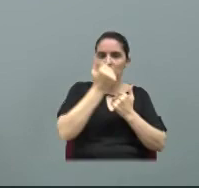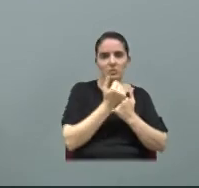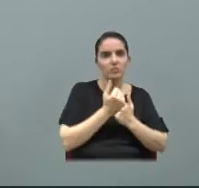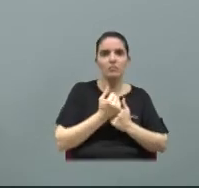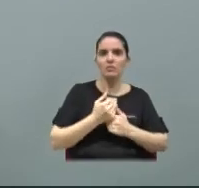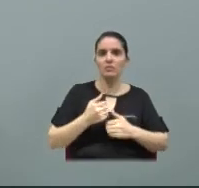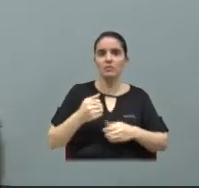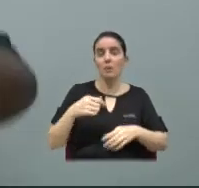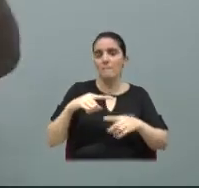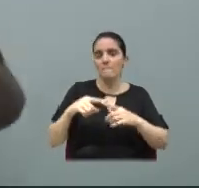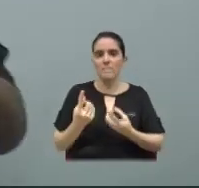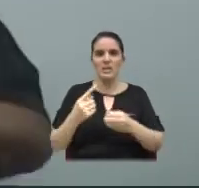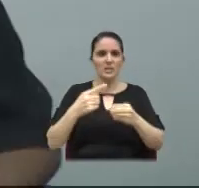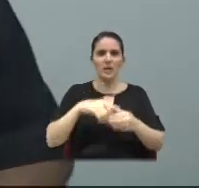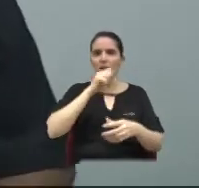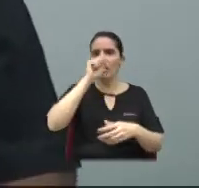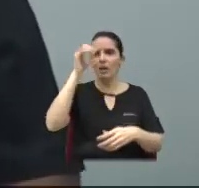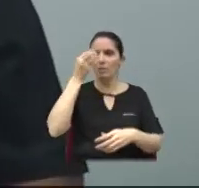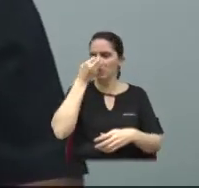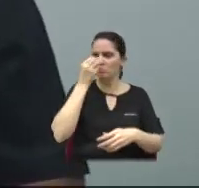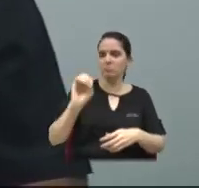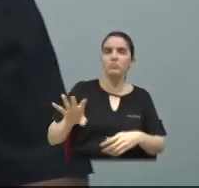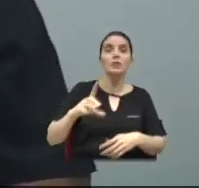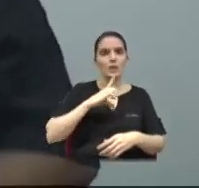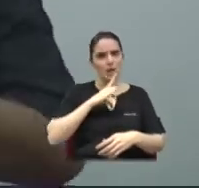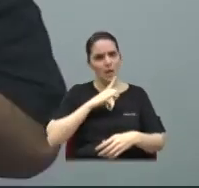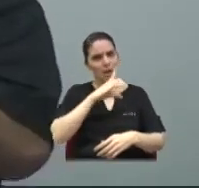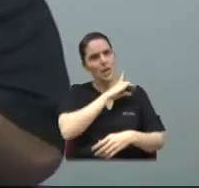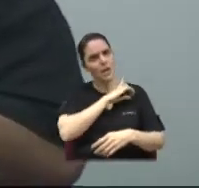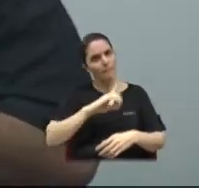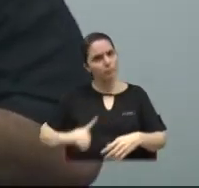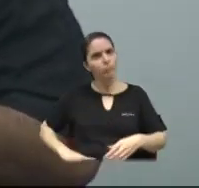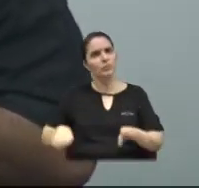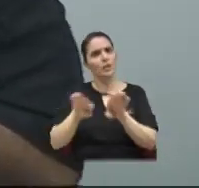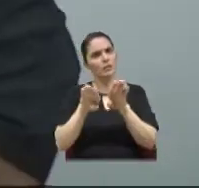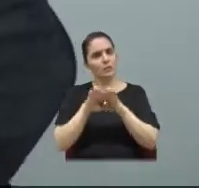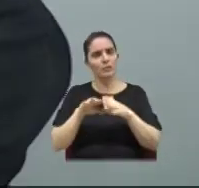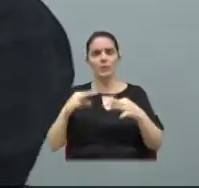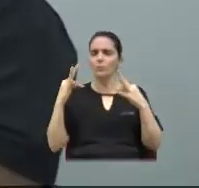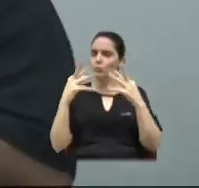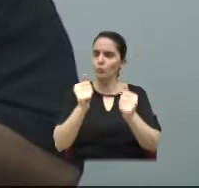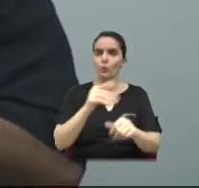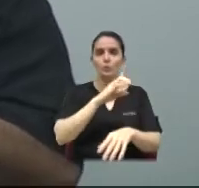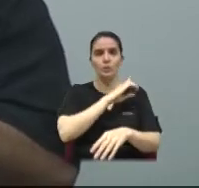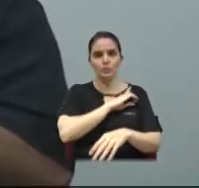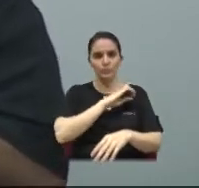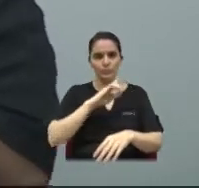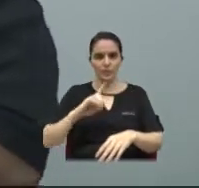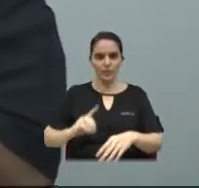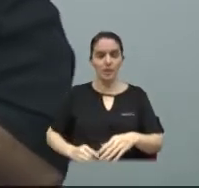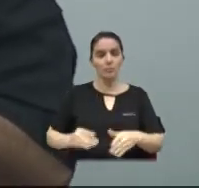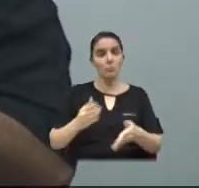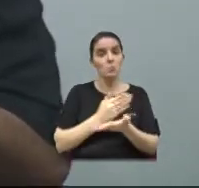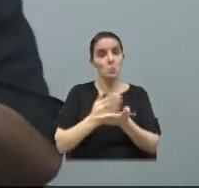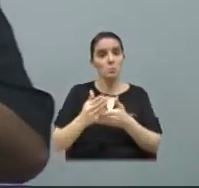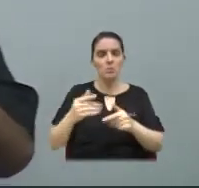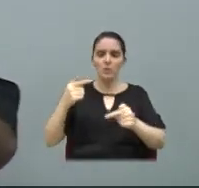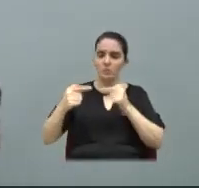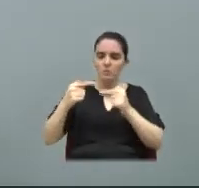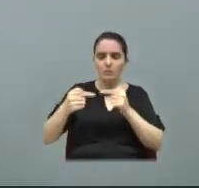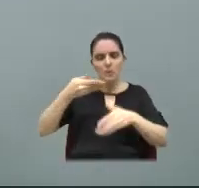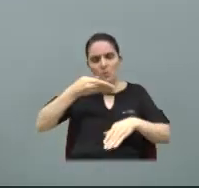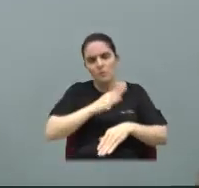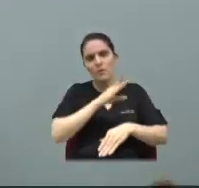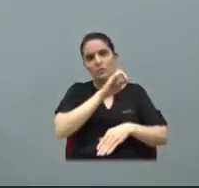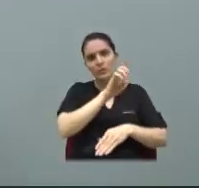vez está a desejar. E nós temos deputado também. Todo deputado que encabeça a discussão e vai lá na DRS também